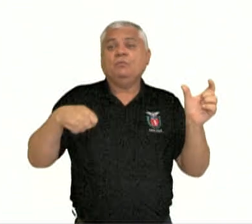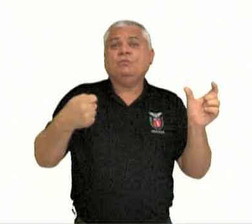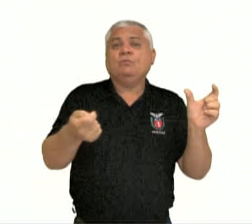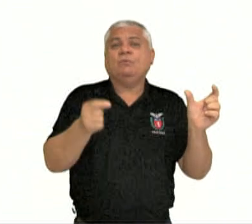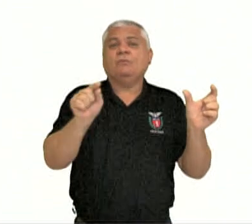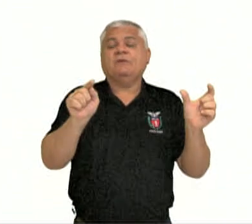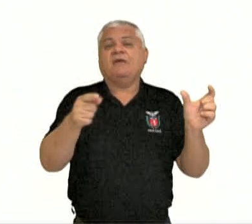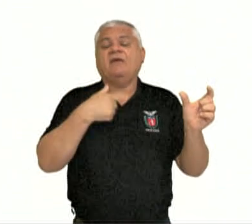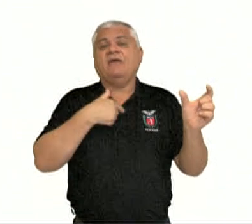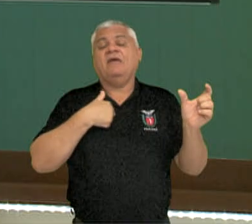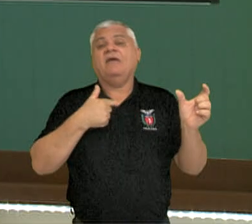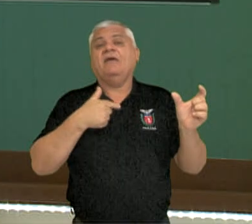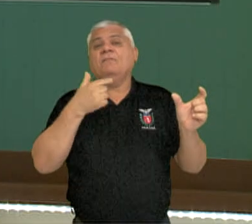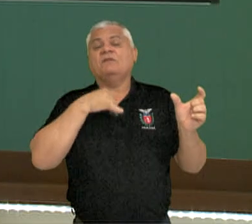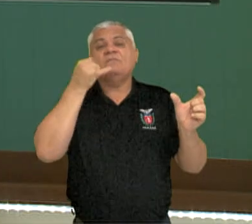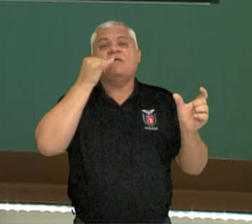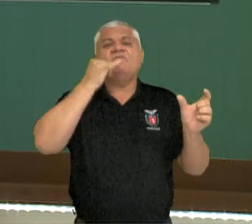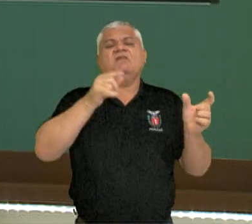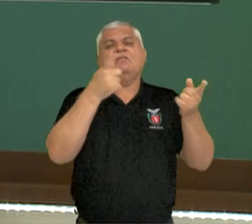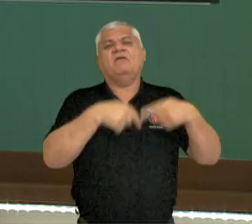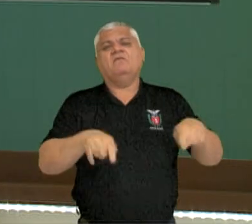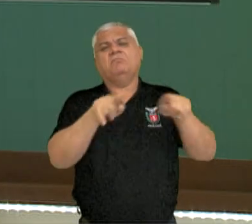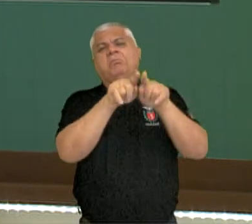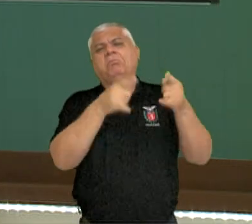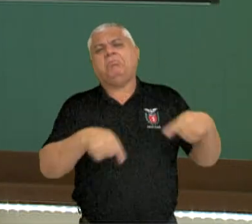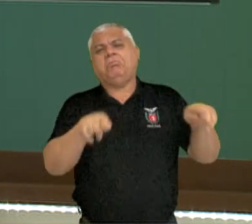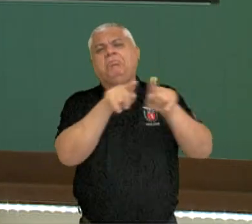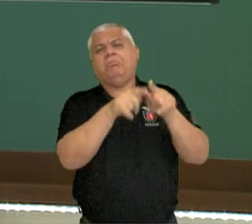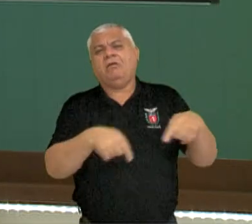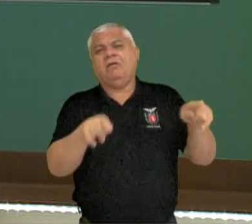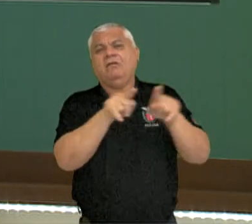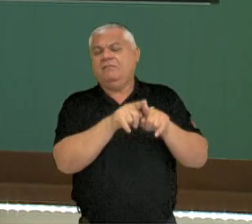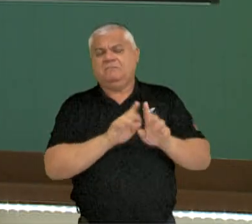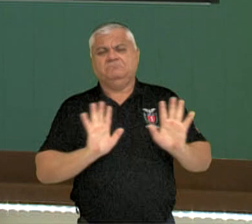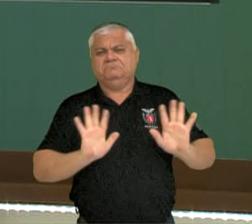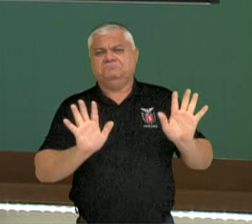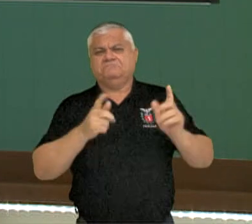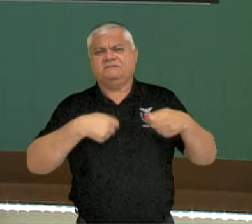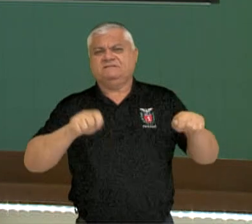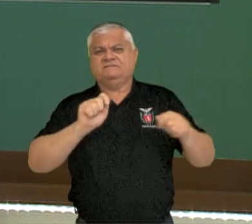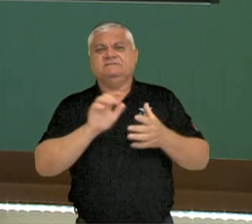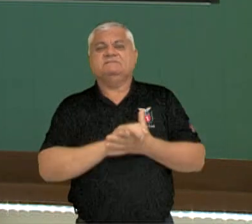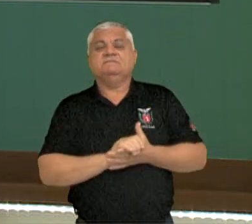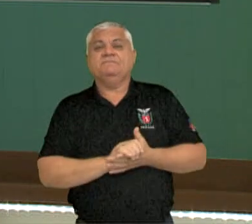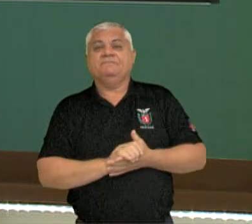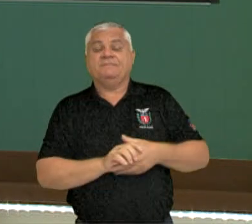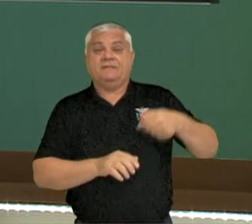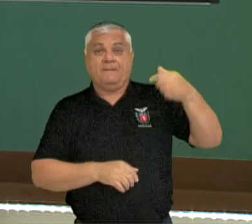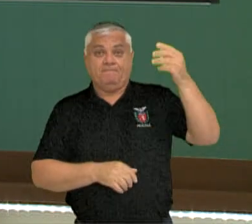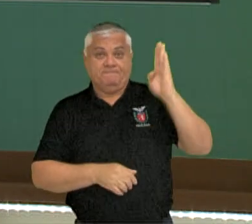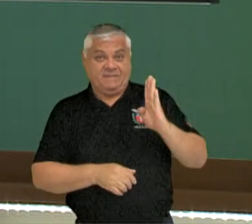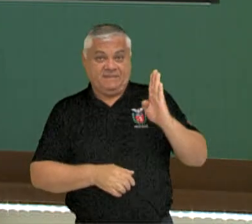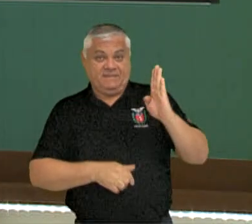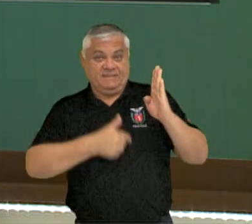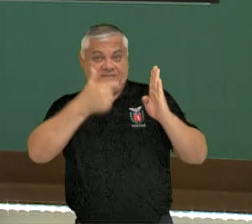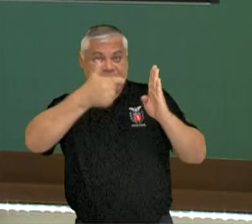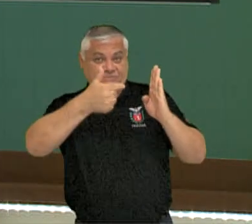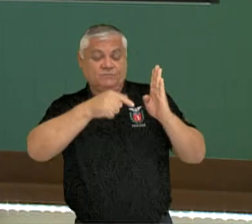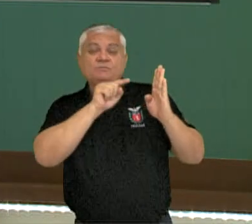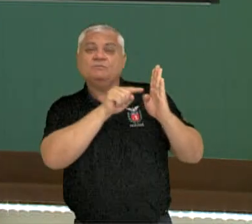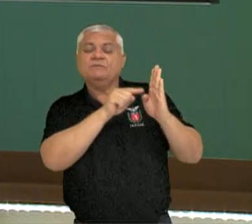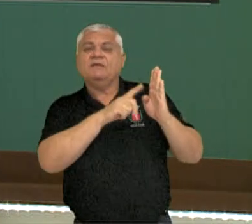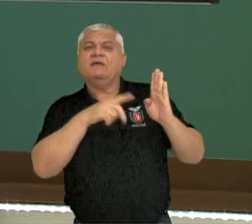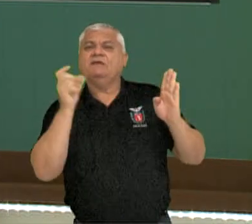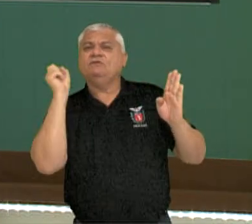chamado coesão, que evita a repetição de termos no texto. A segunda questão, que é sobre as dificuldades